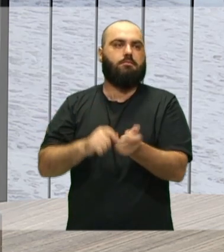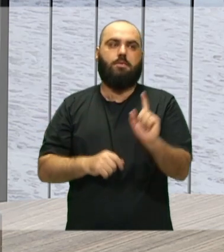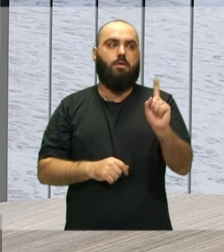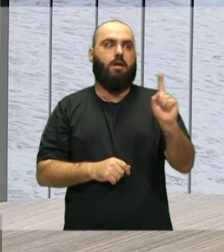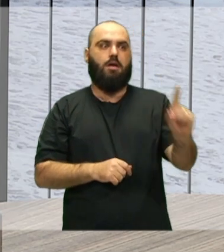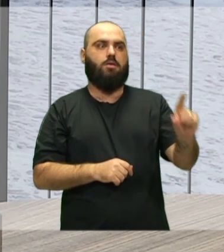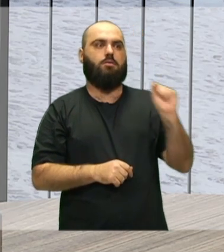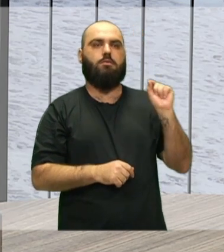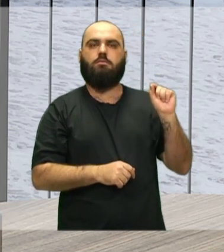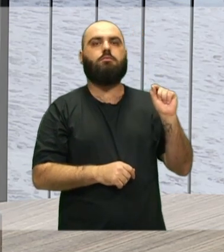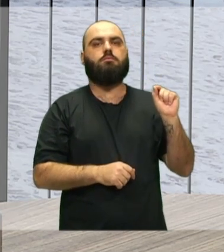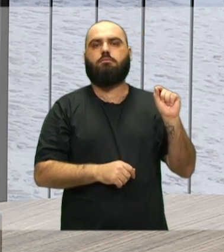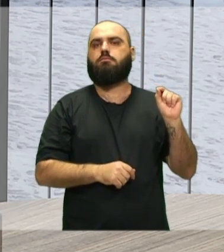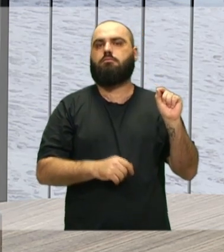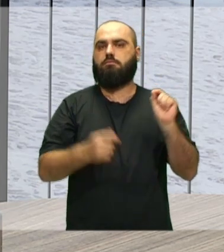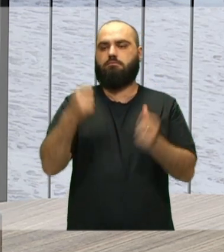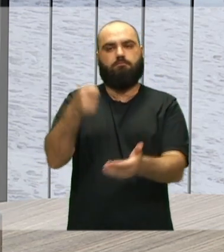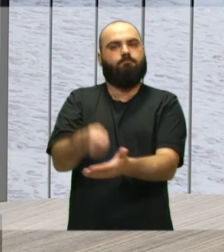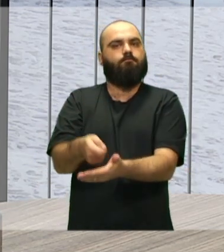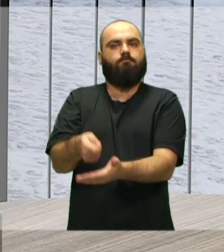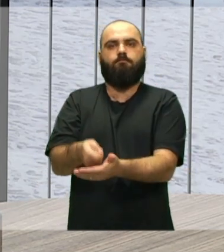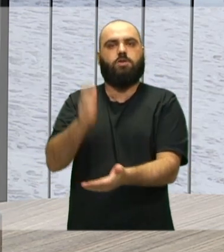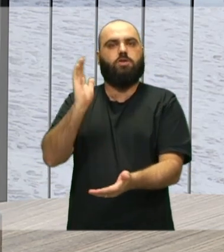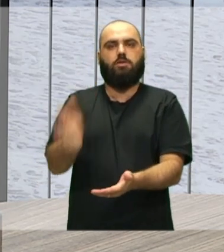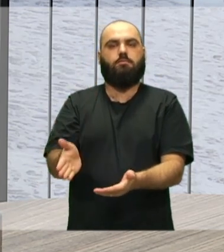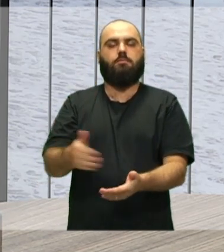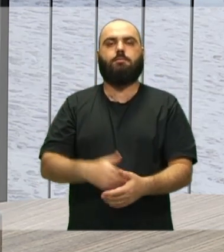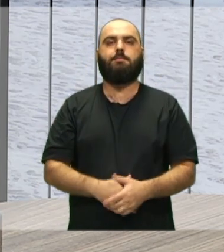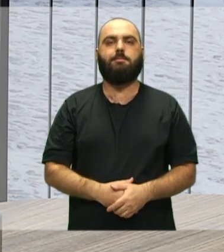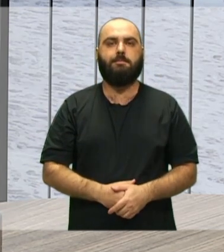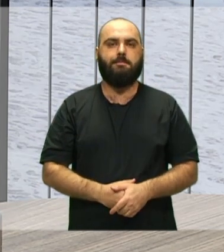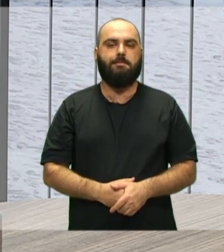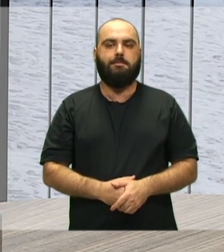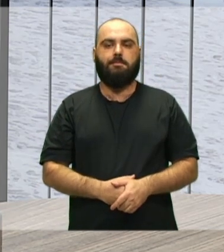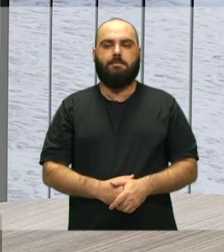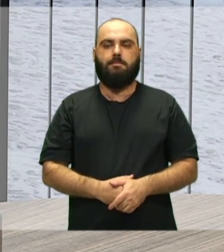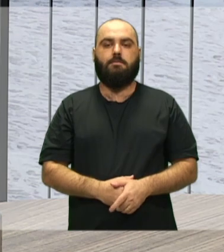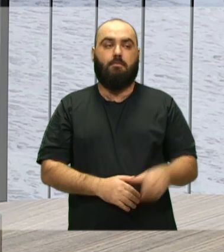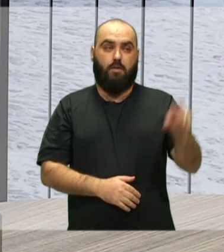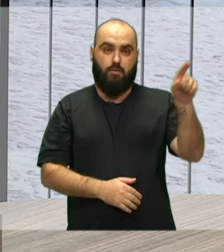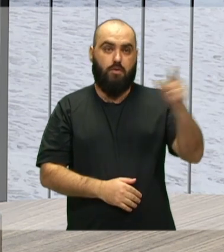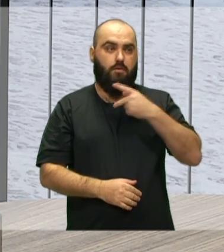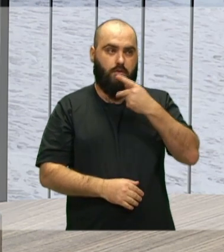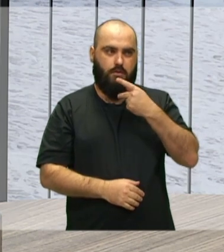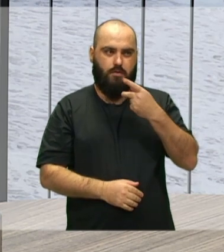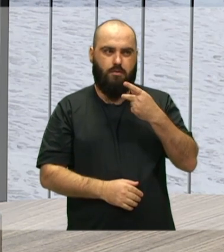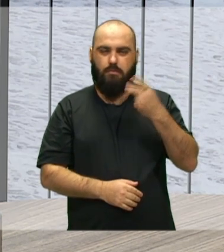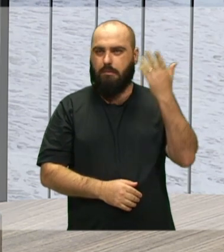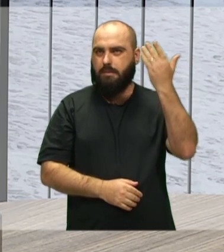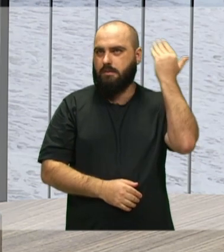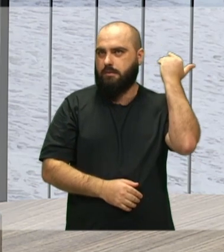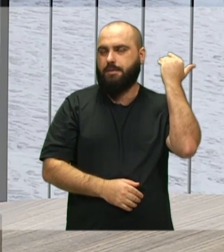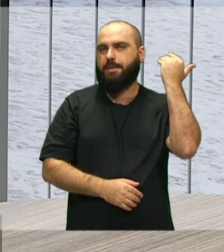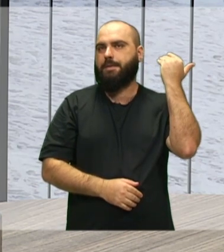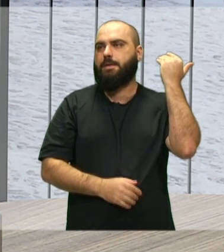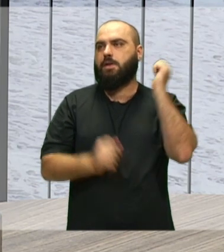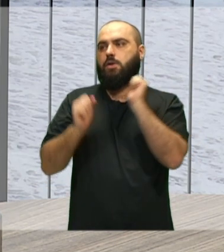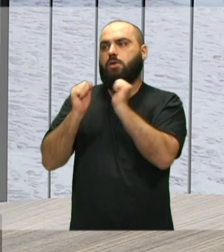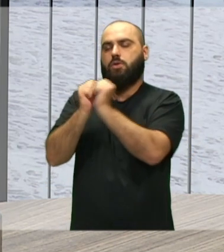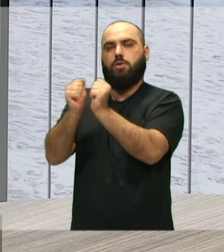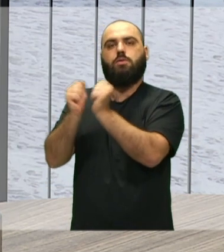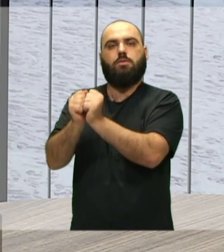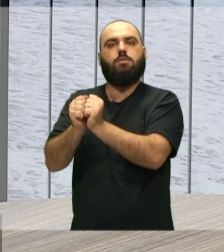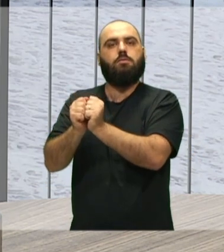ela é uma obrigatoriedade. Fazendo um link, como você falou, dos princípios lá atrás, como os princípios